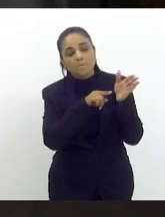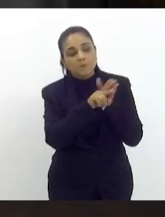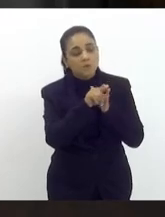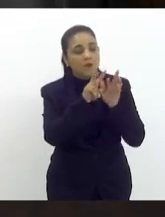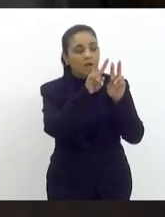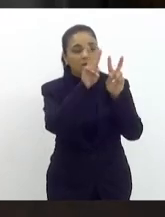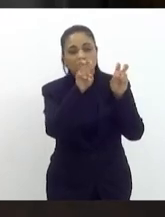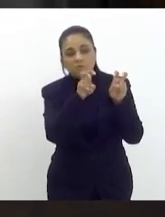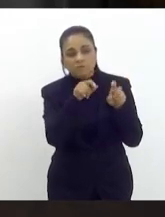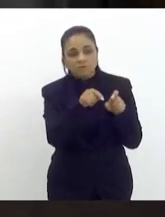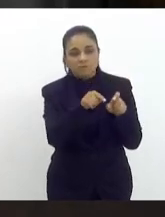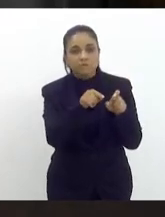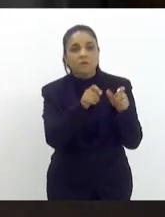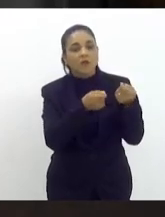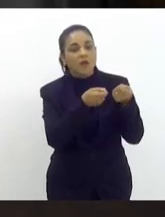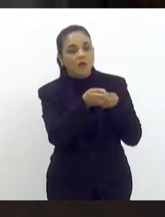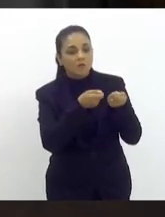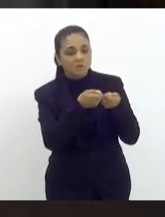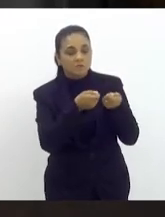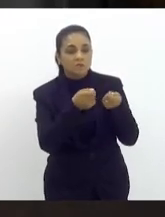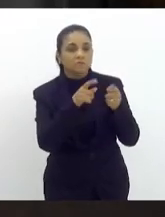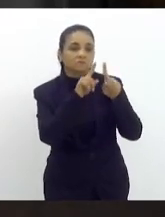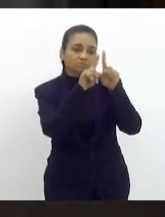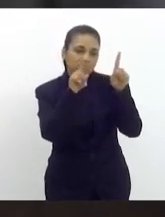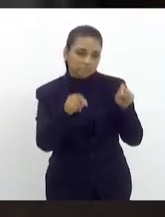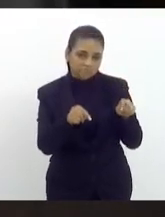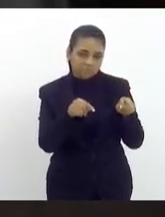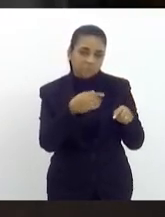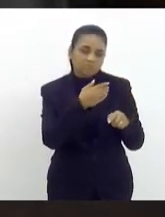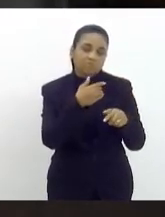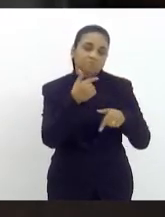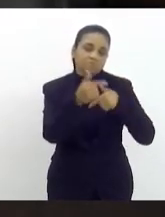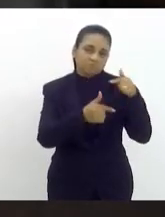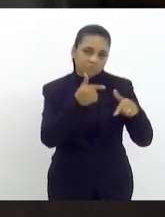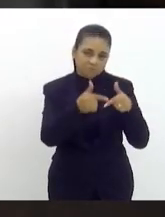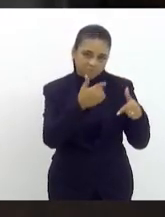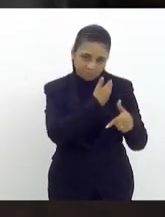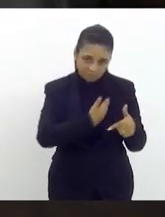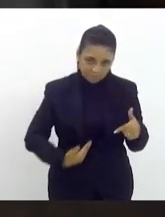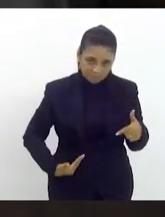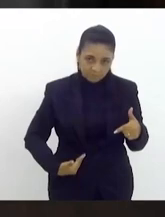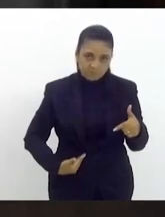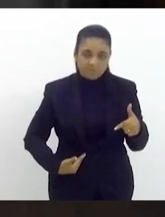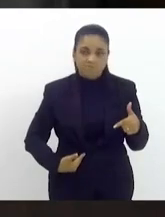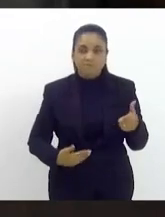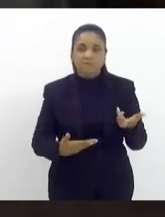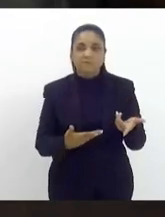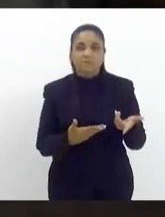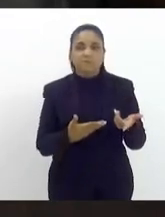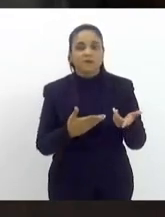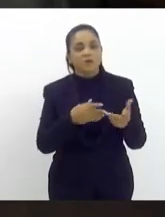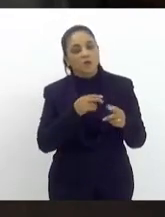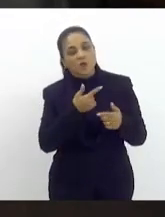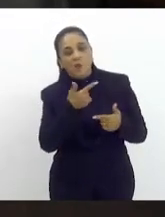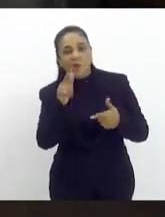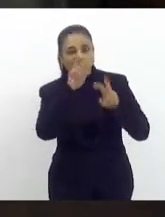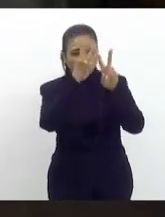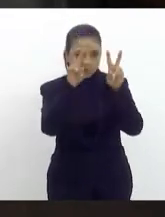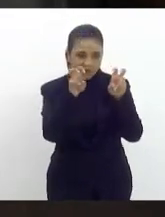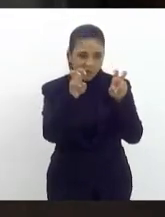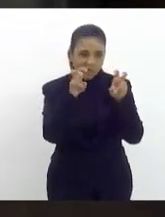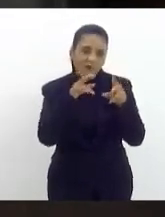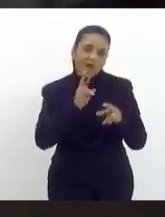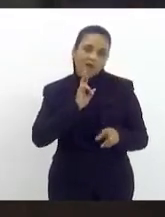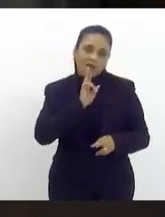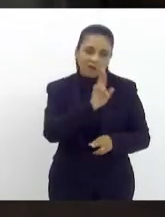assuntos pertinentes à regulação dos serviços públicos concedidos e outros temas para pertinentes, tendo